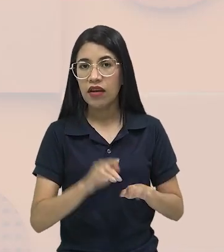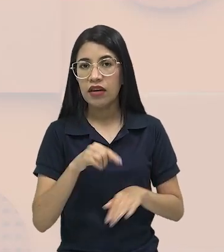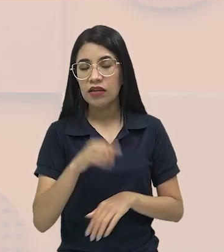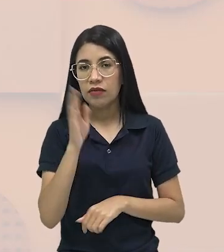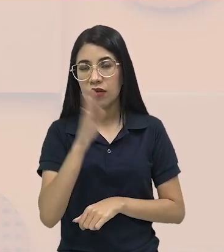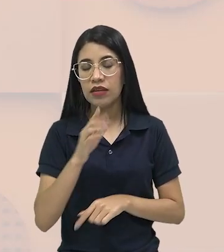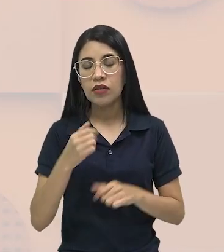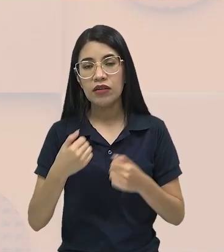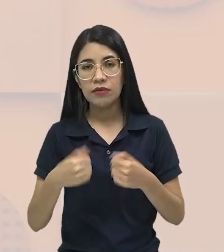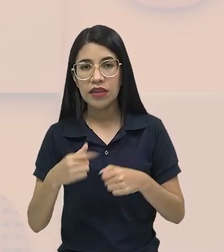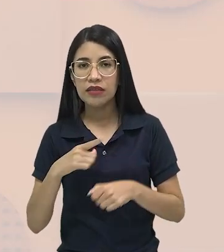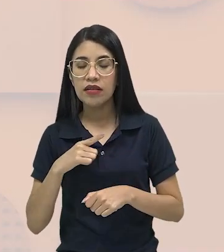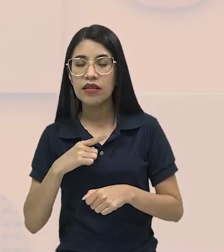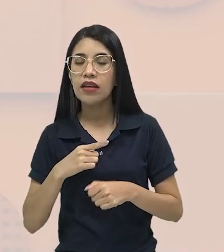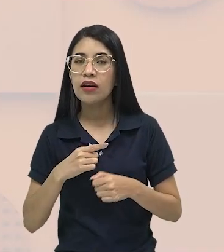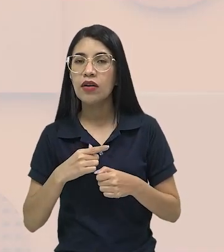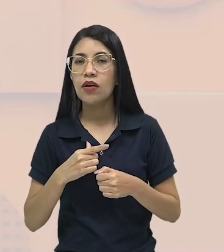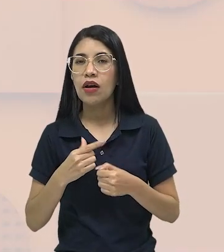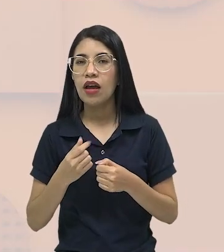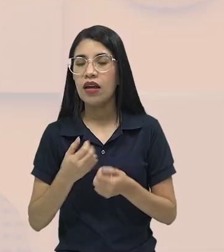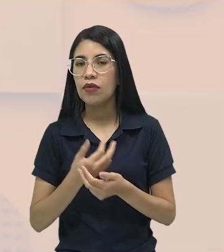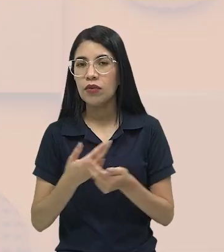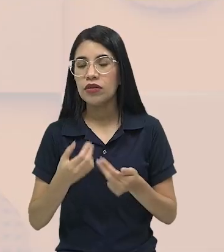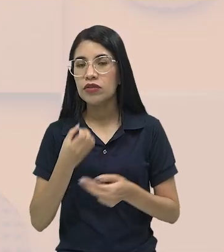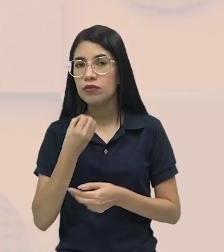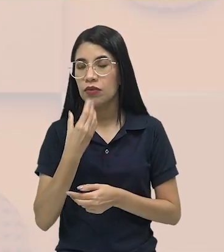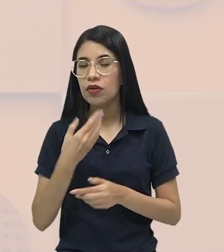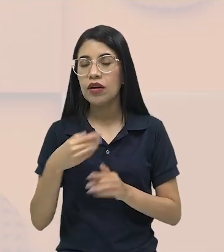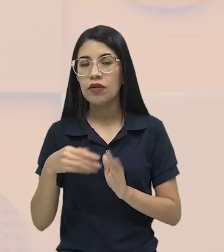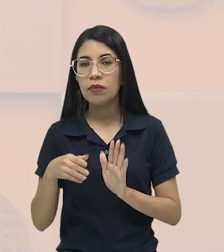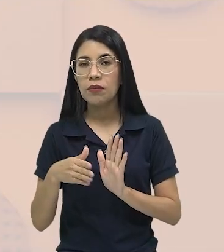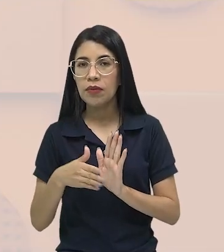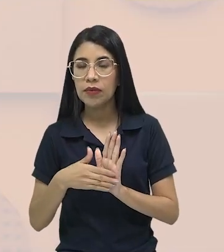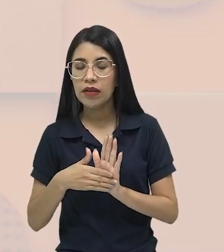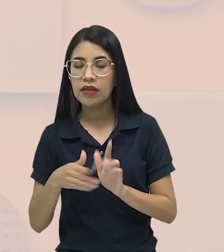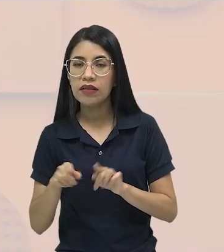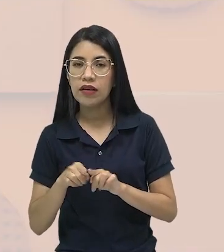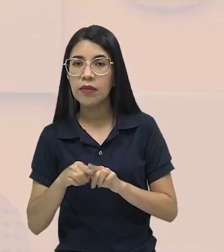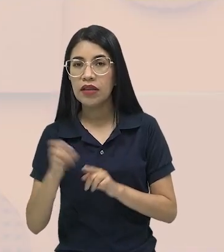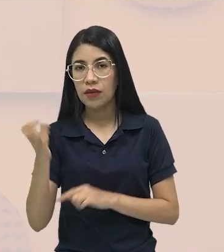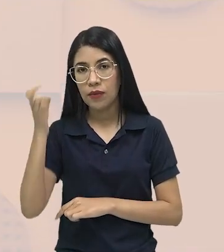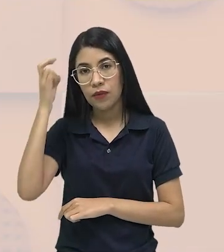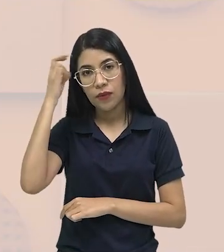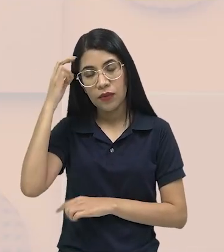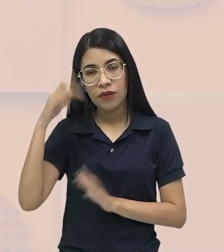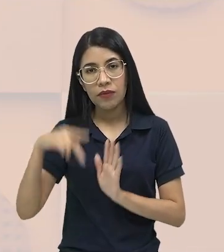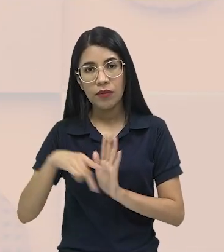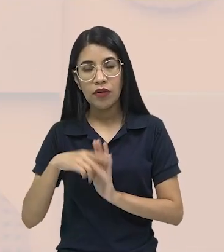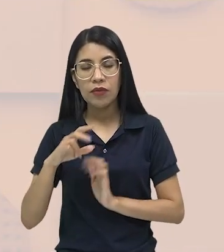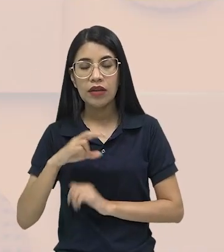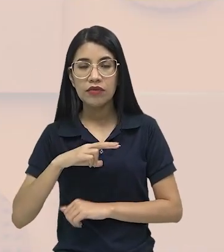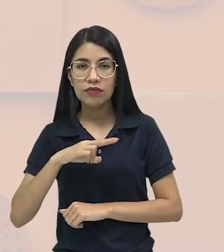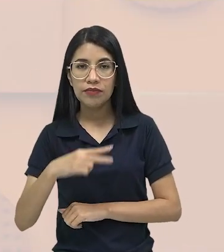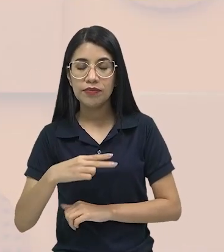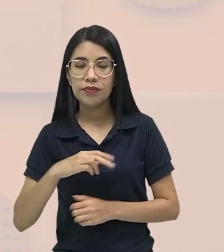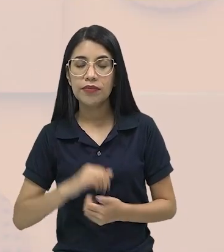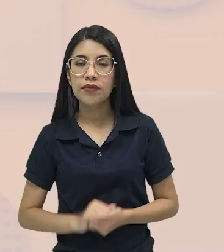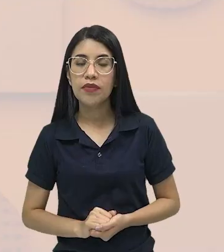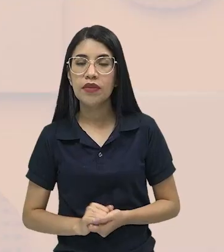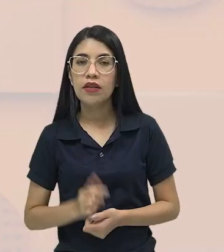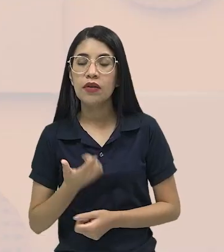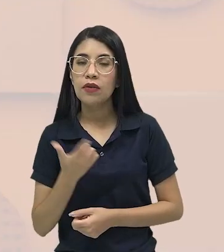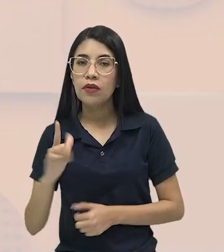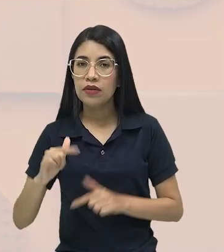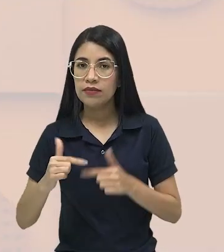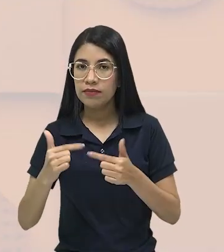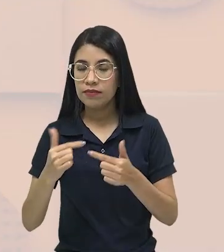um certo conforto, né, pautado na sua cultura, na cultura que trazia ali da Europa, tá? Outra ação que vai